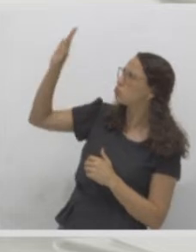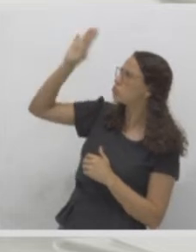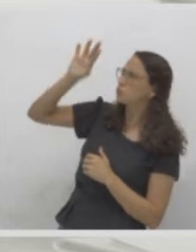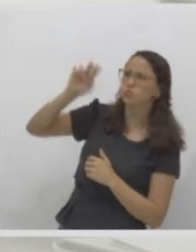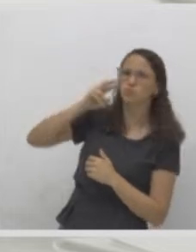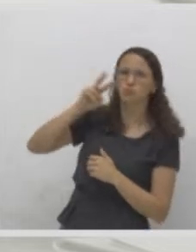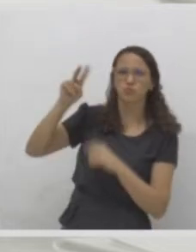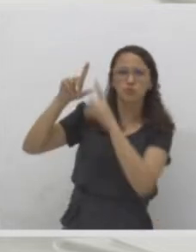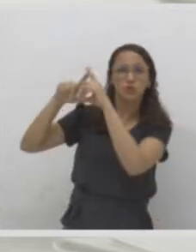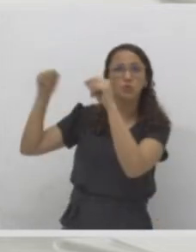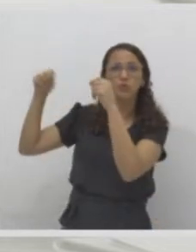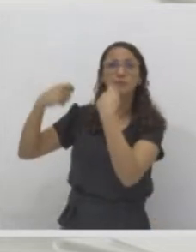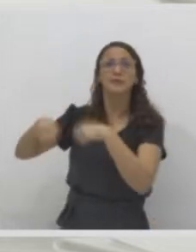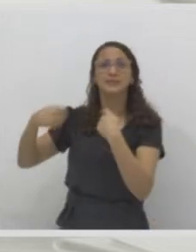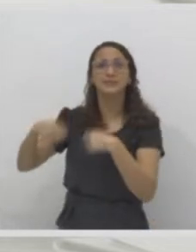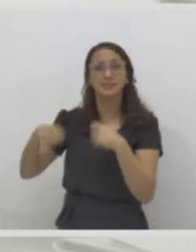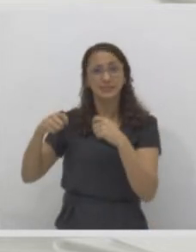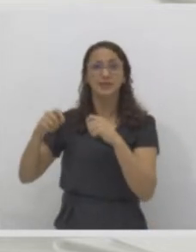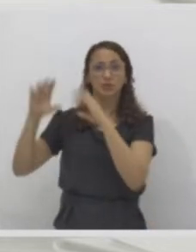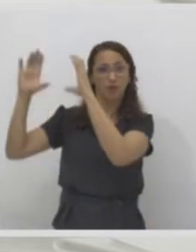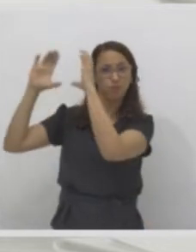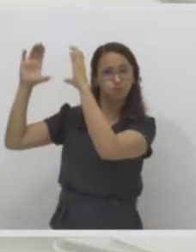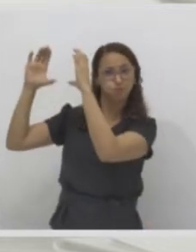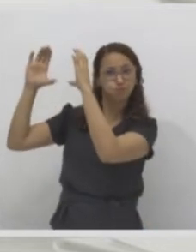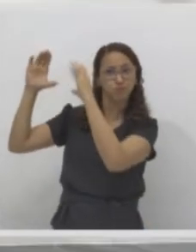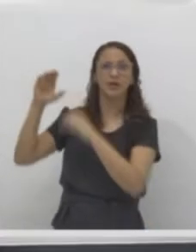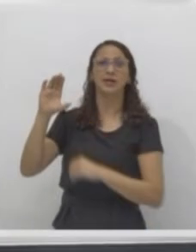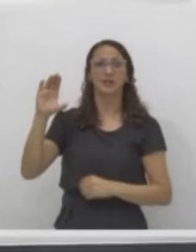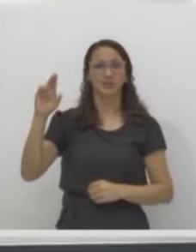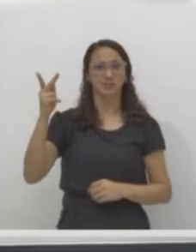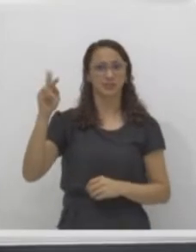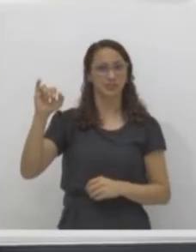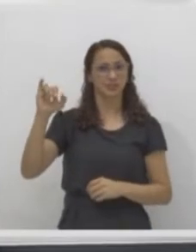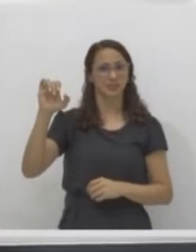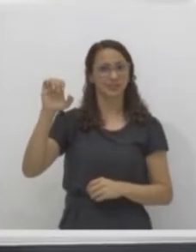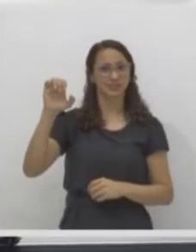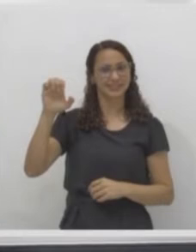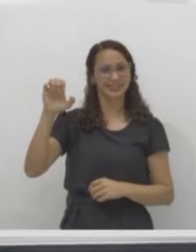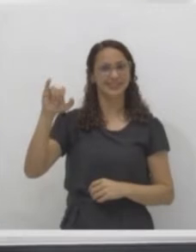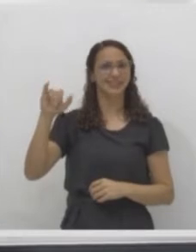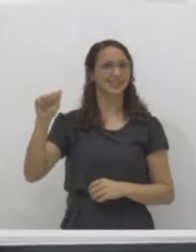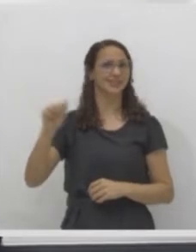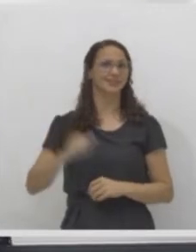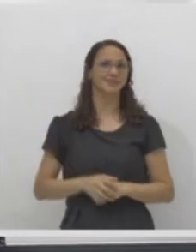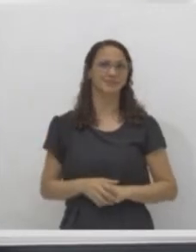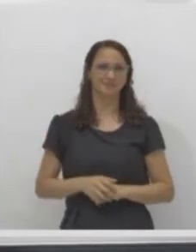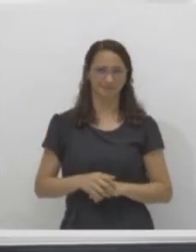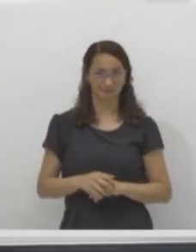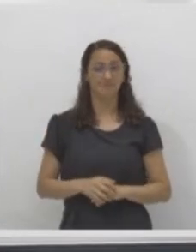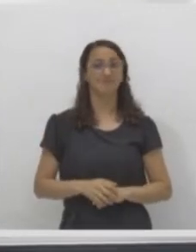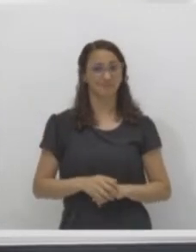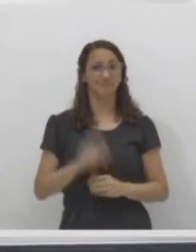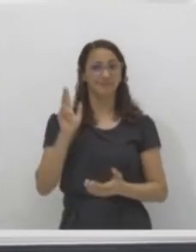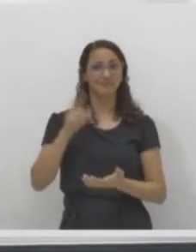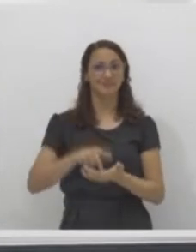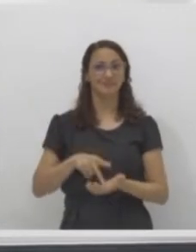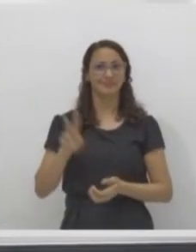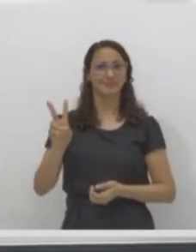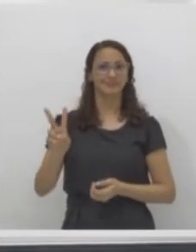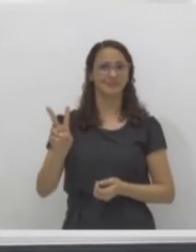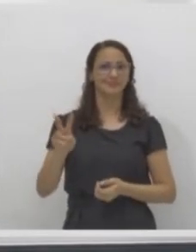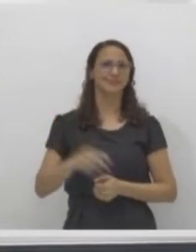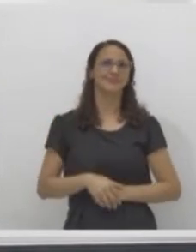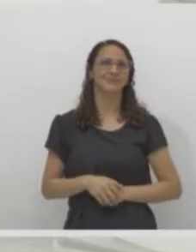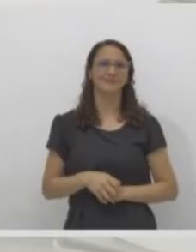cheia. Correto. É quando a face completa da lua está iluminada e a gente percebe ela cheia, tá bem? Mais